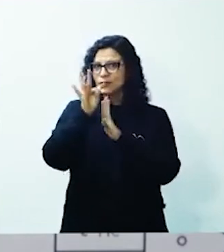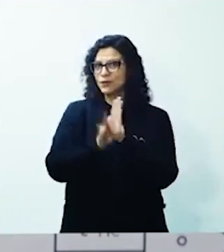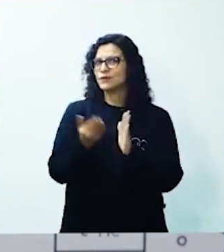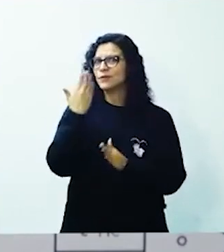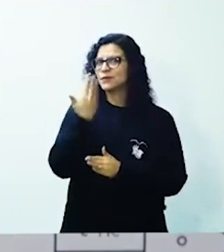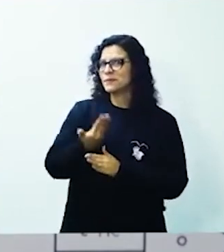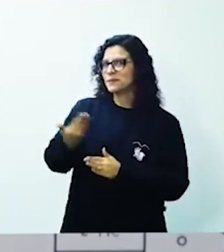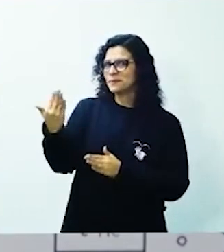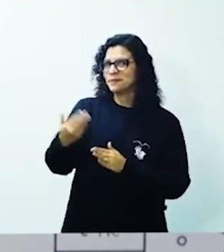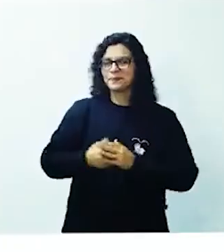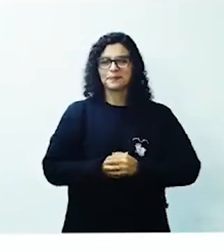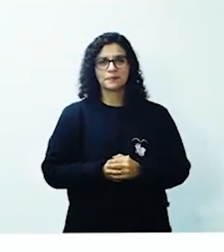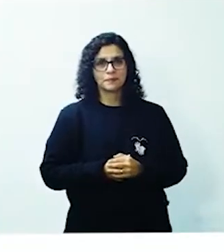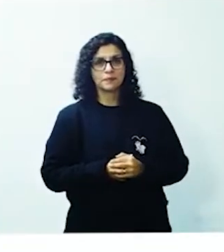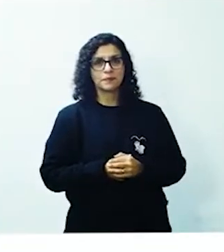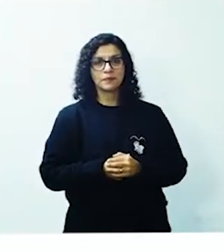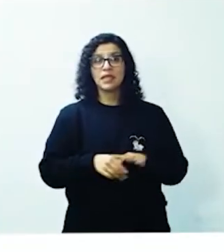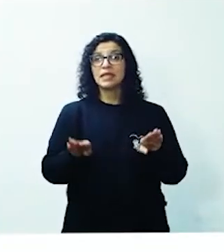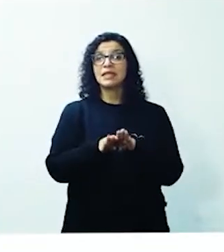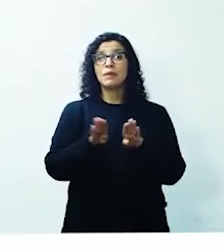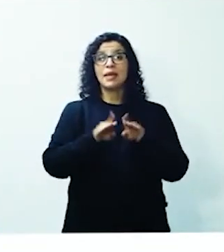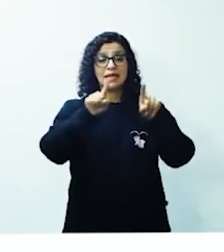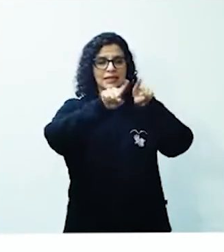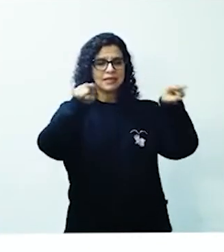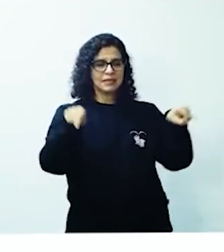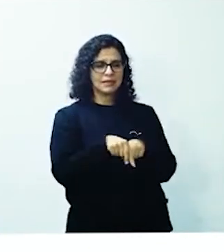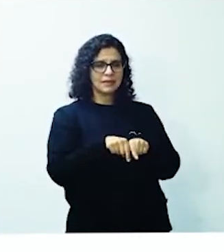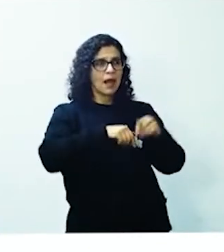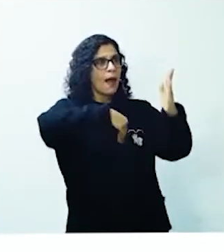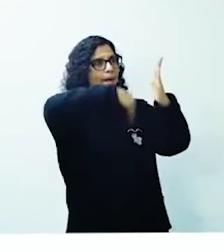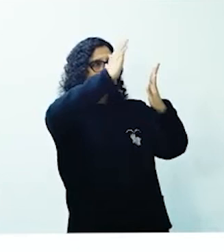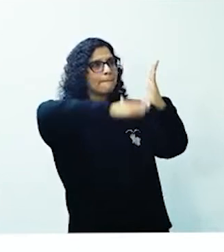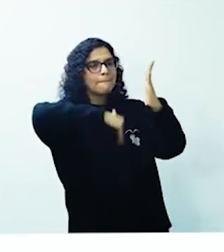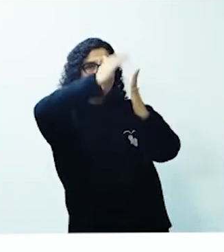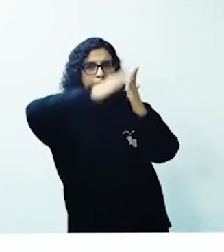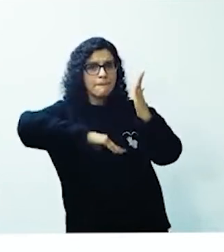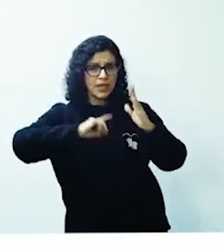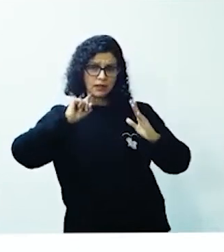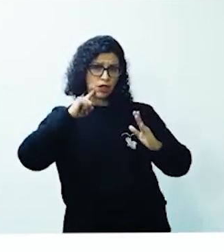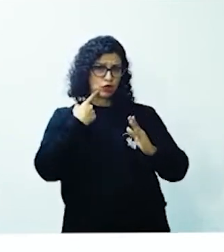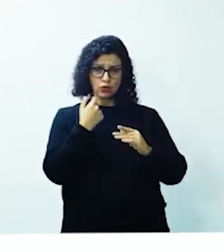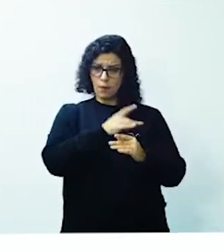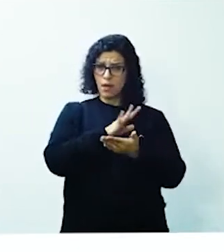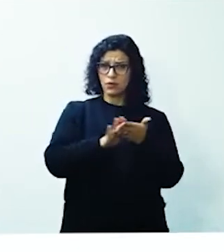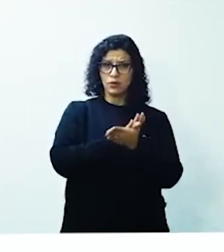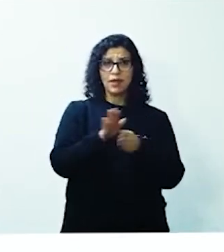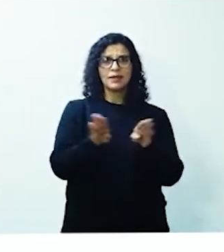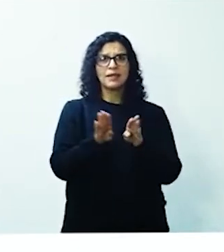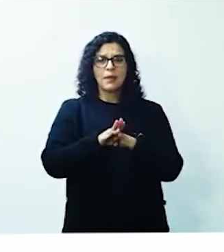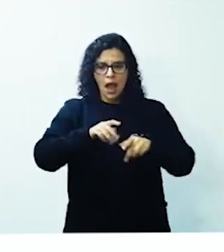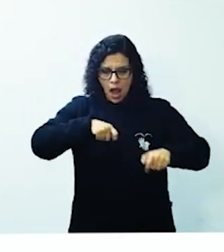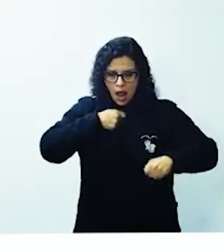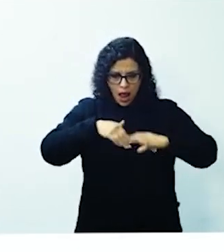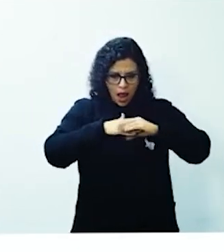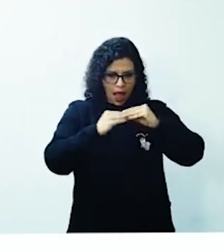continuar. Pinte a parede da sala sem medo de se sujar. Devore a lasanha, a coxinha,